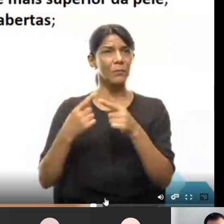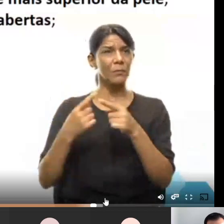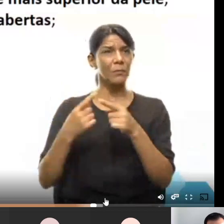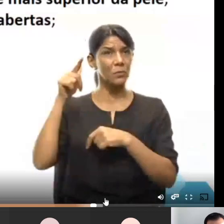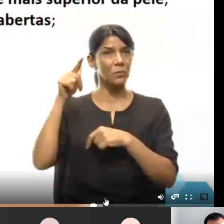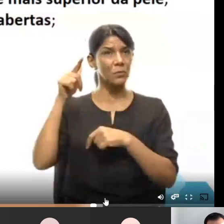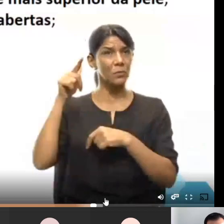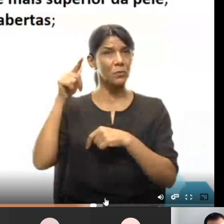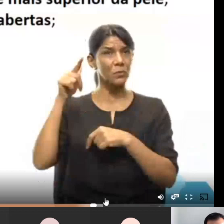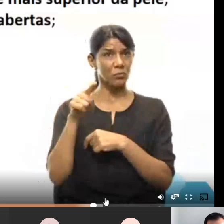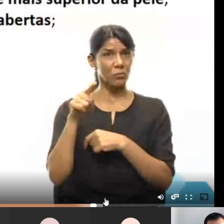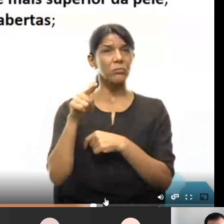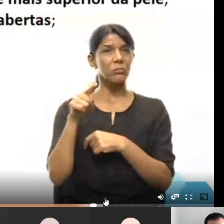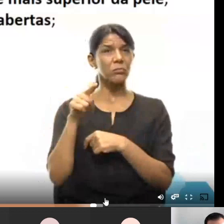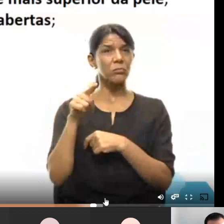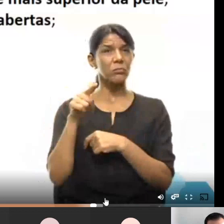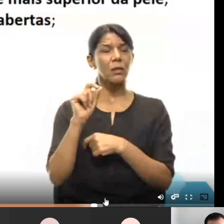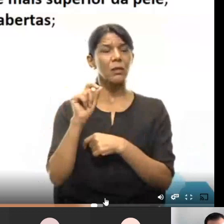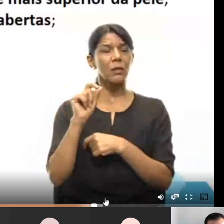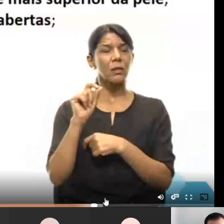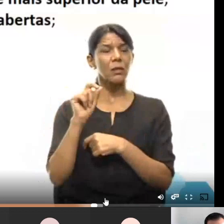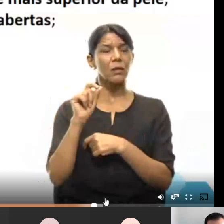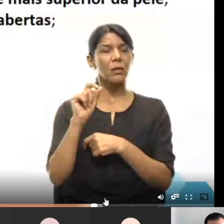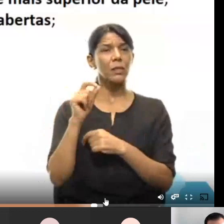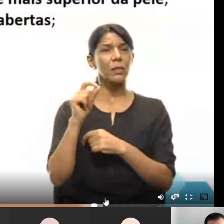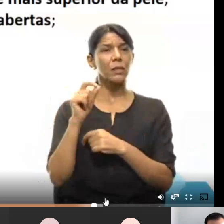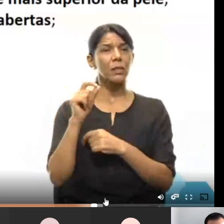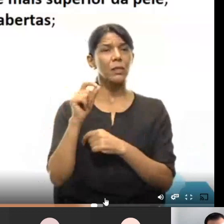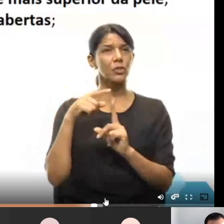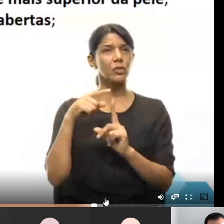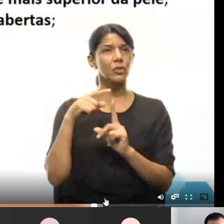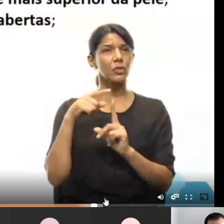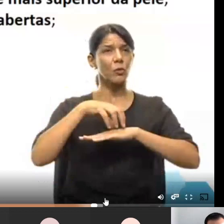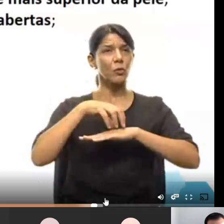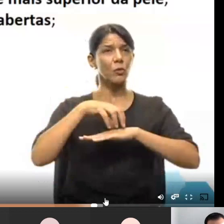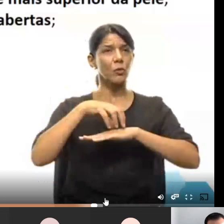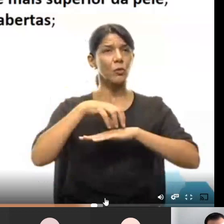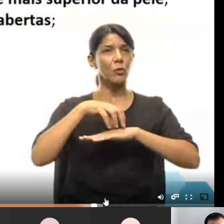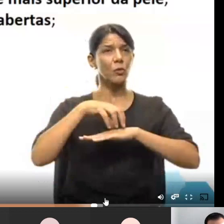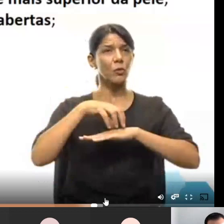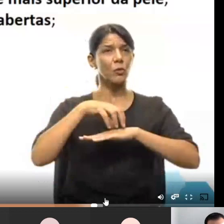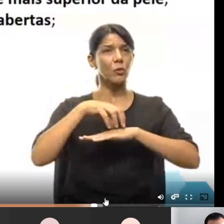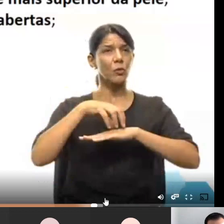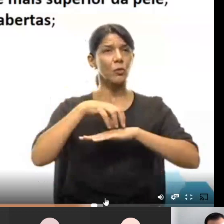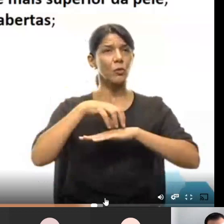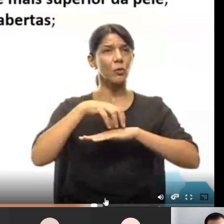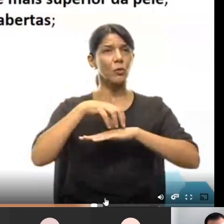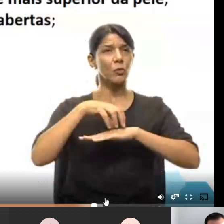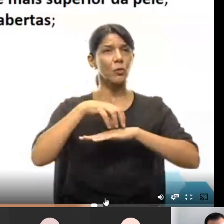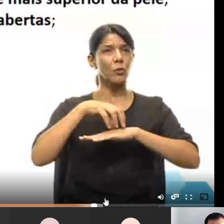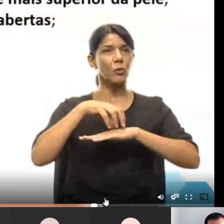risco aumentado para este tipo de tumoração maligna. E na parte microscópica, além